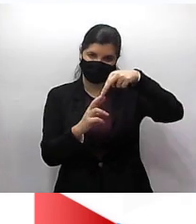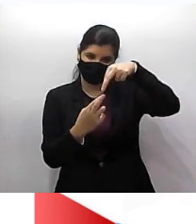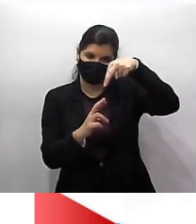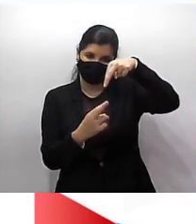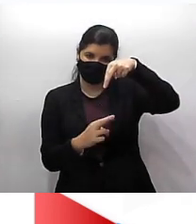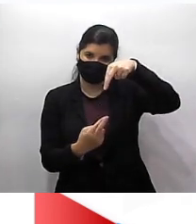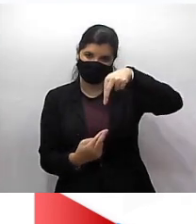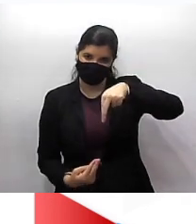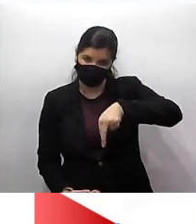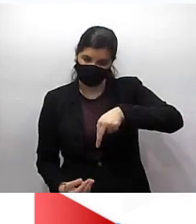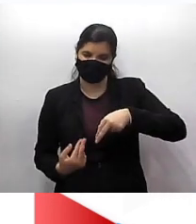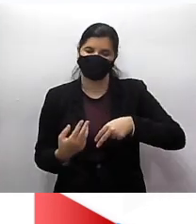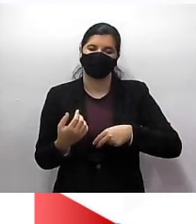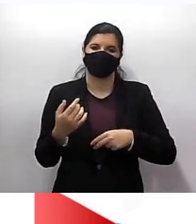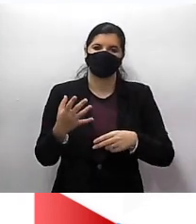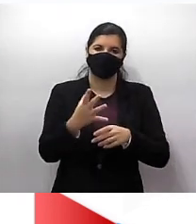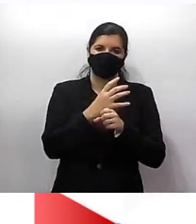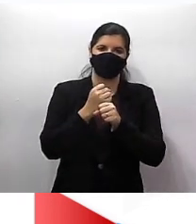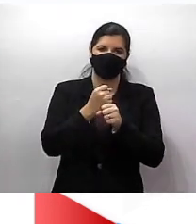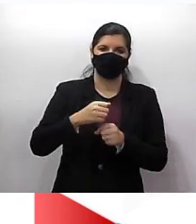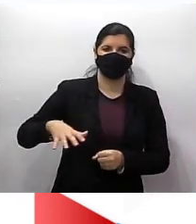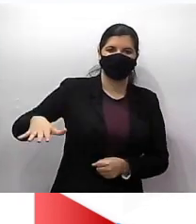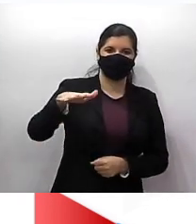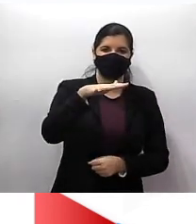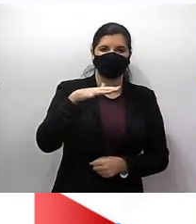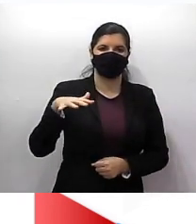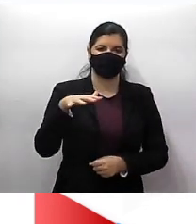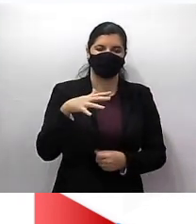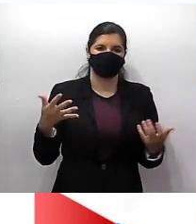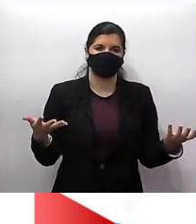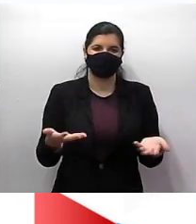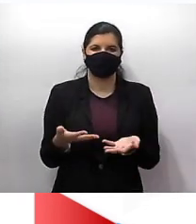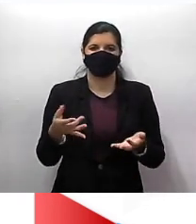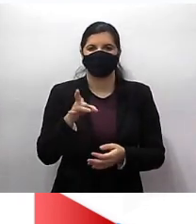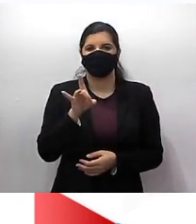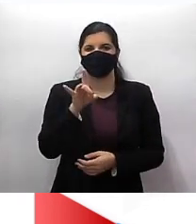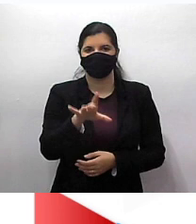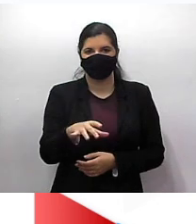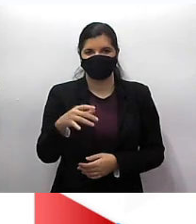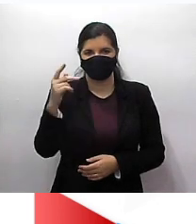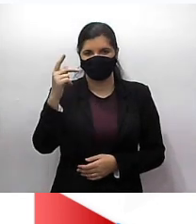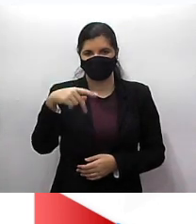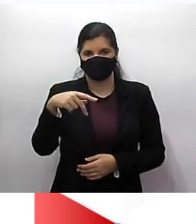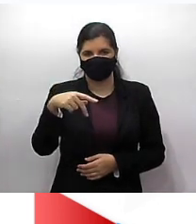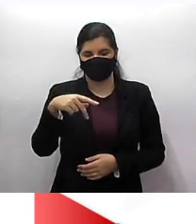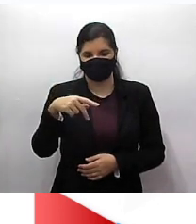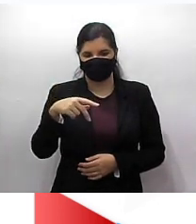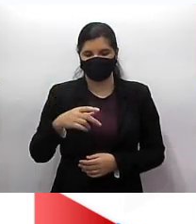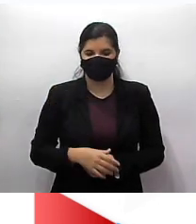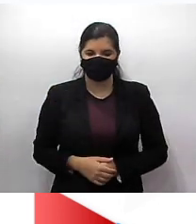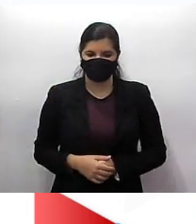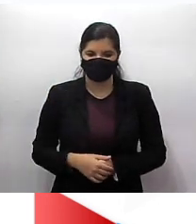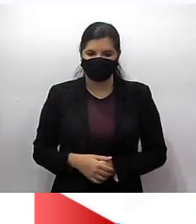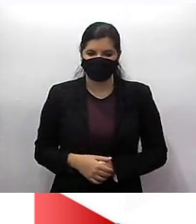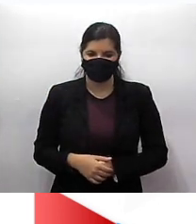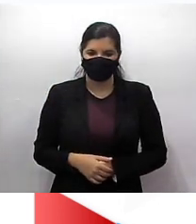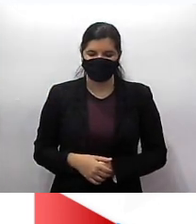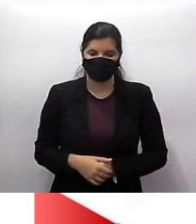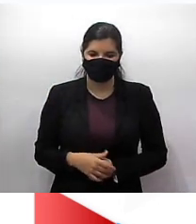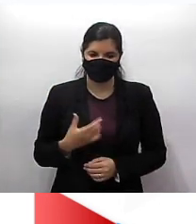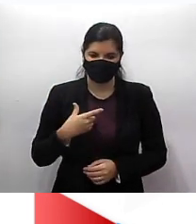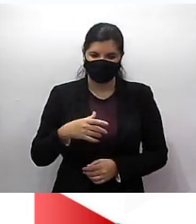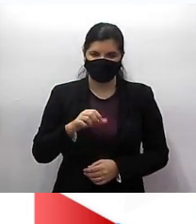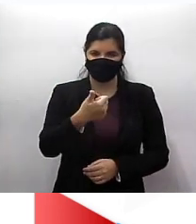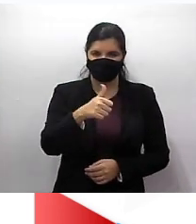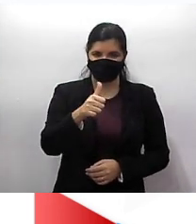de perímetro e área, e nós vamos usar aqui apenas para o perímetro, não esquece. Então, eu tenho a medida do lado que são